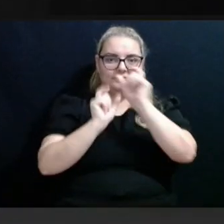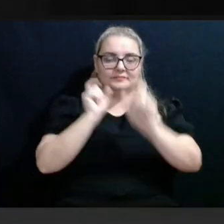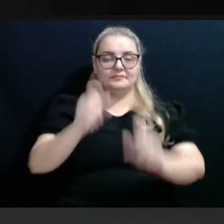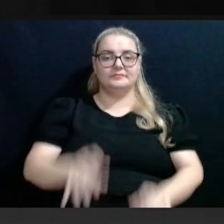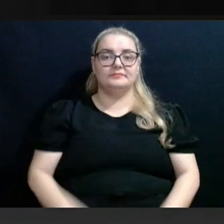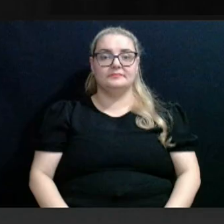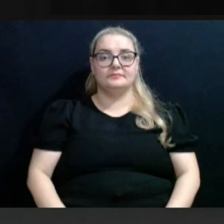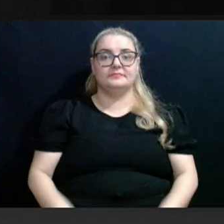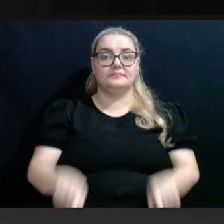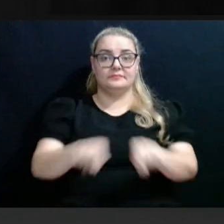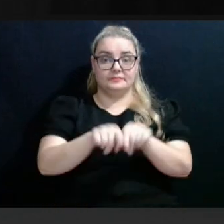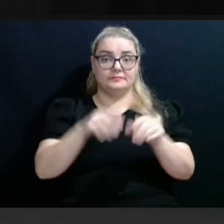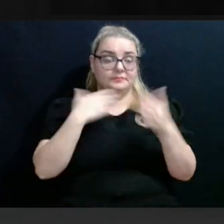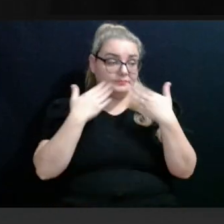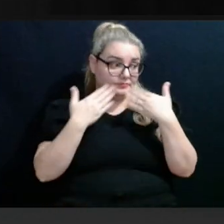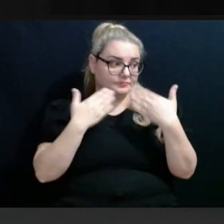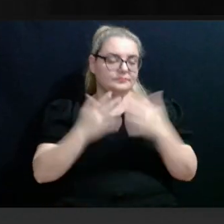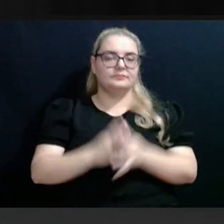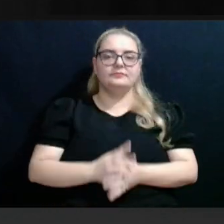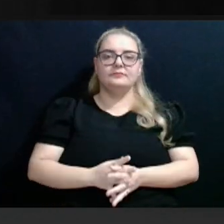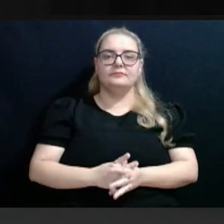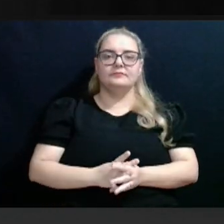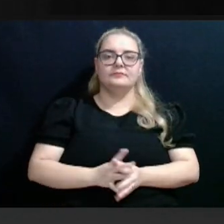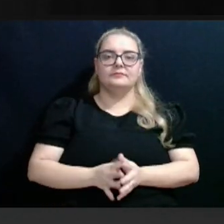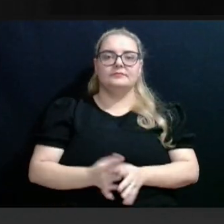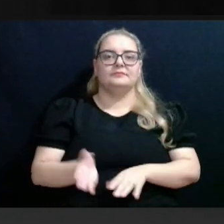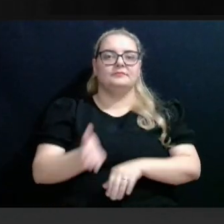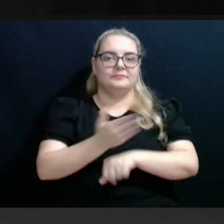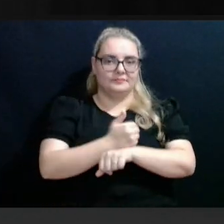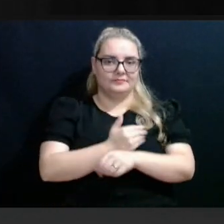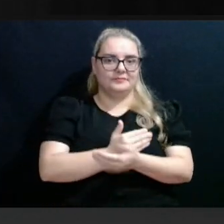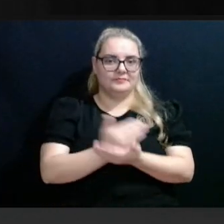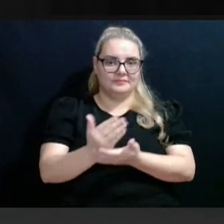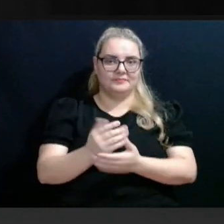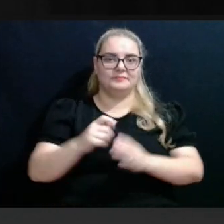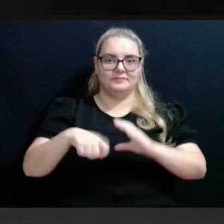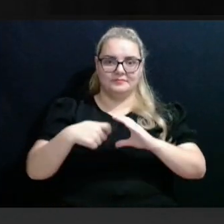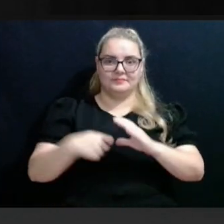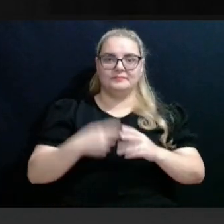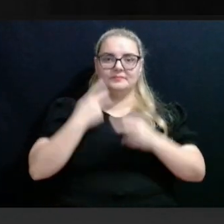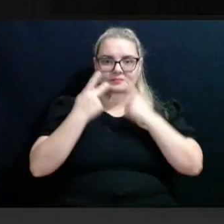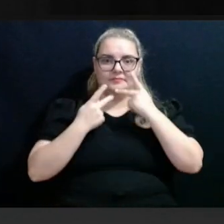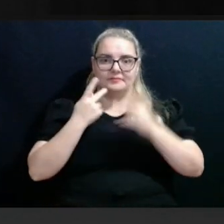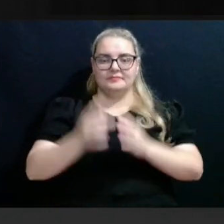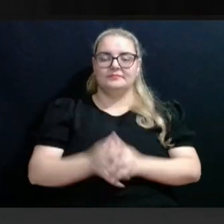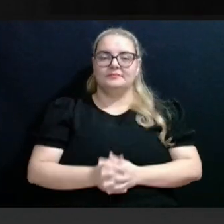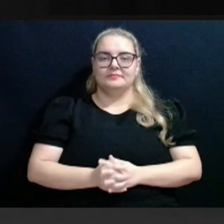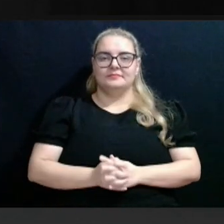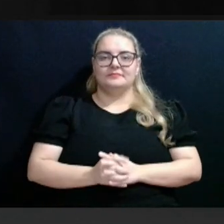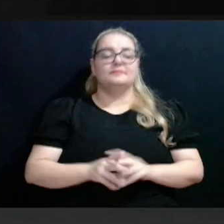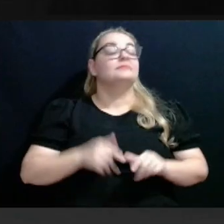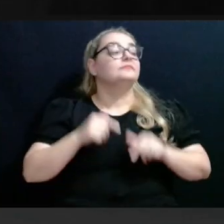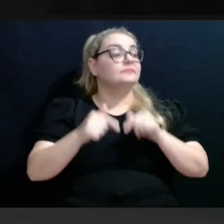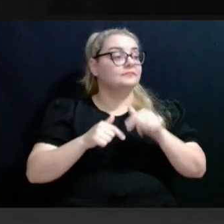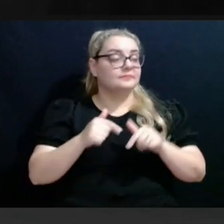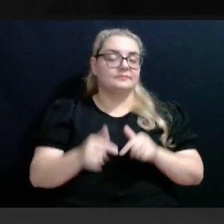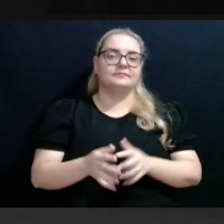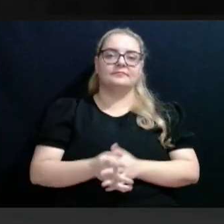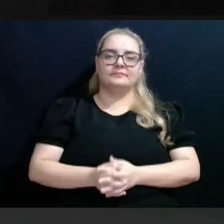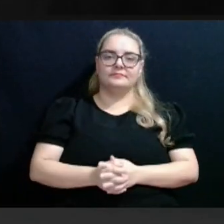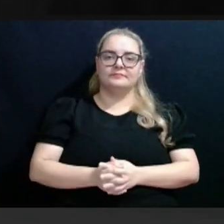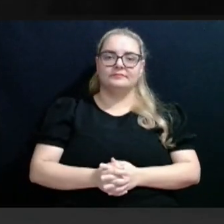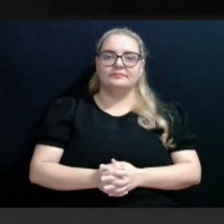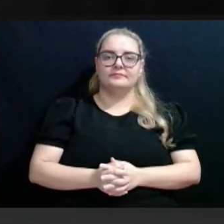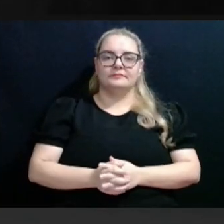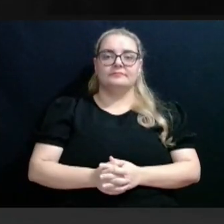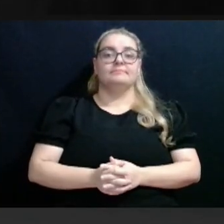estava conversando aqui, antes de começarmos a gravação, falando do trabalho, quanto tem muito trabalho